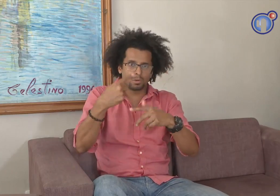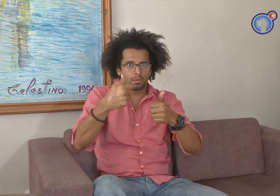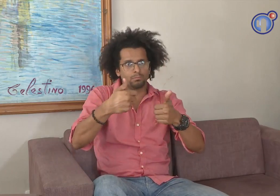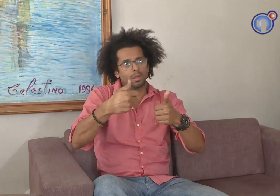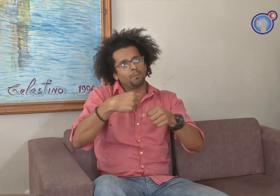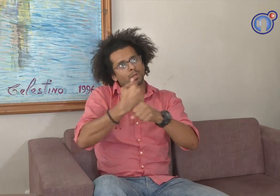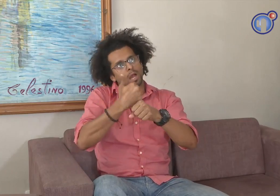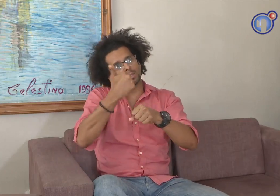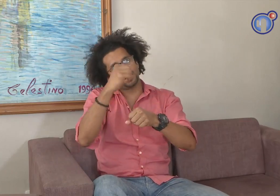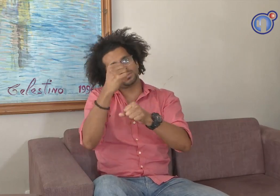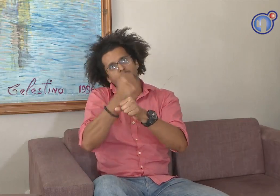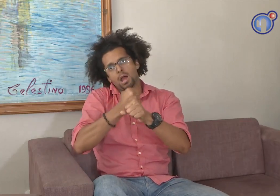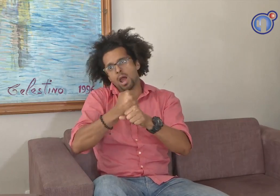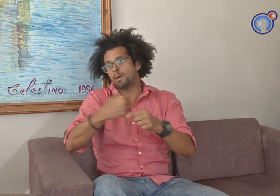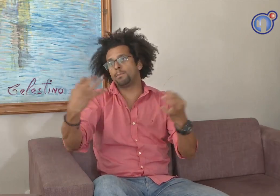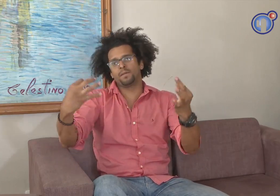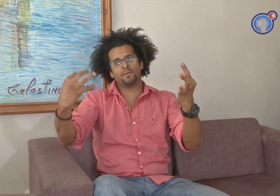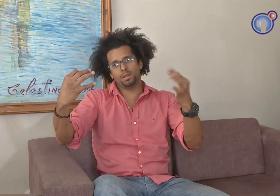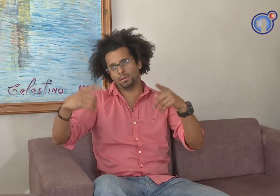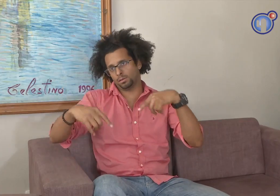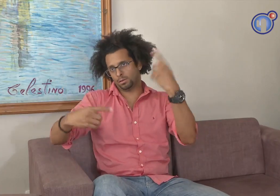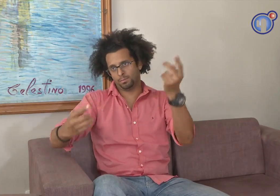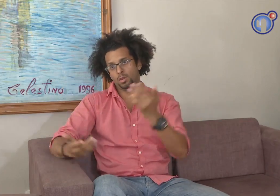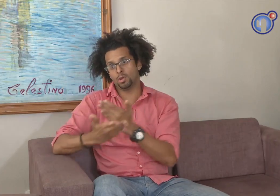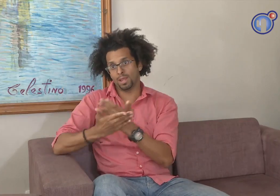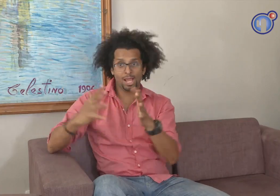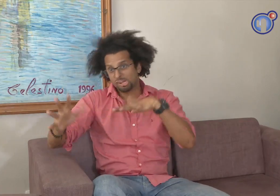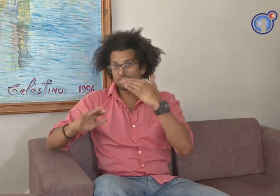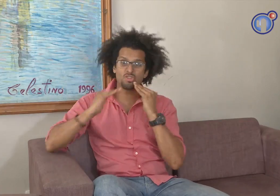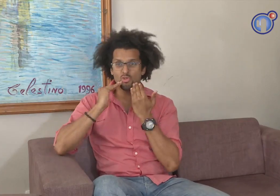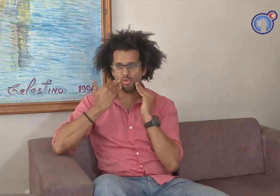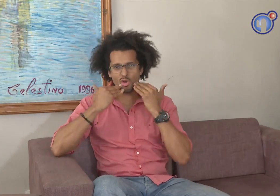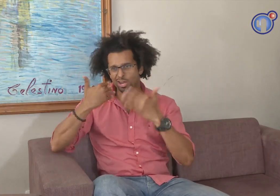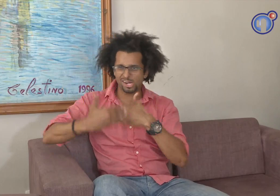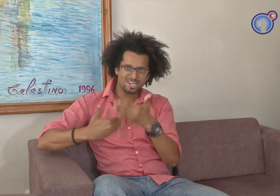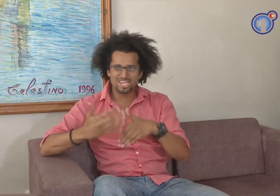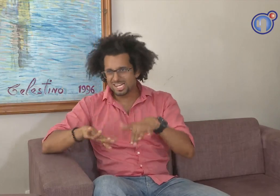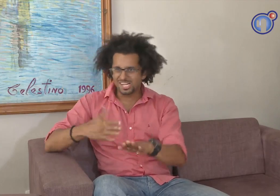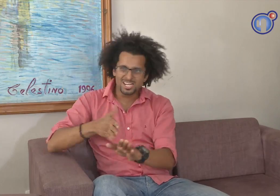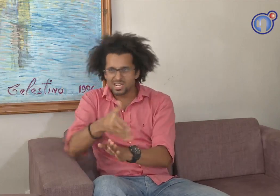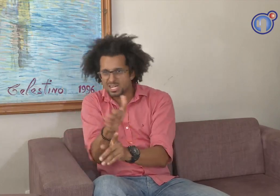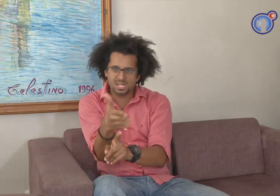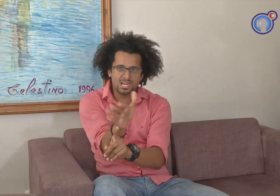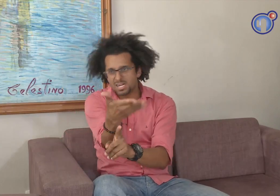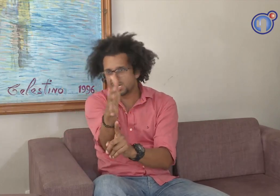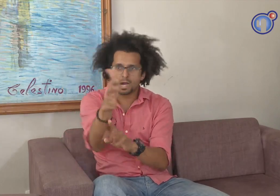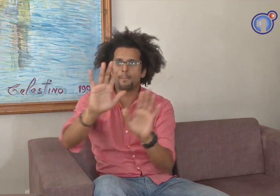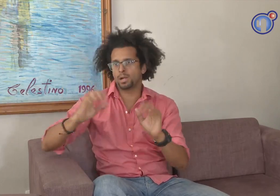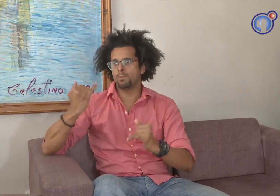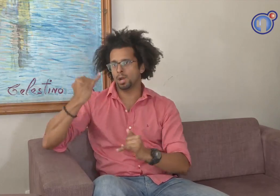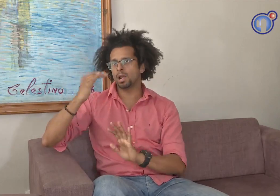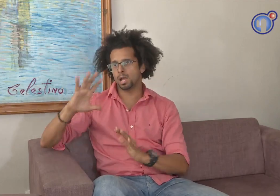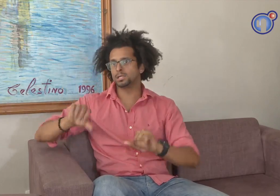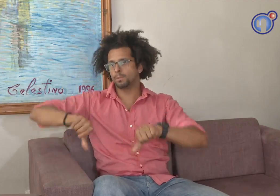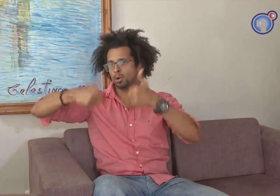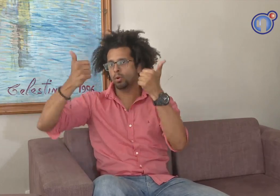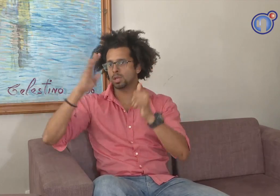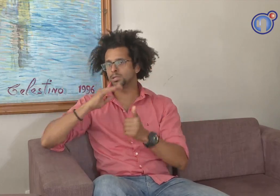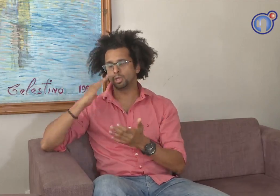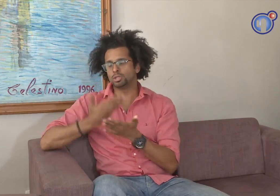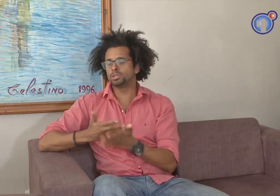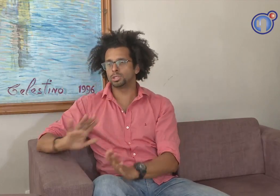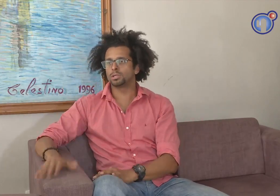demorar, por exemplo, daqui a uns 10 anos, eu acho que vai estar muito melhor. Claro que no começo sempre é com imperfeições, mas é importante